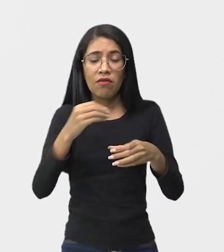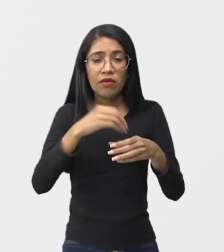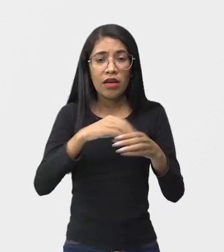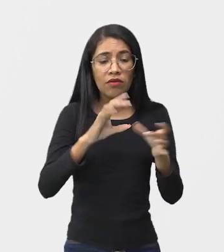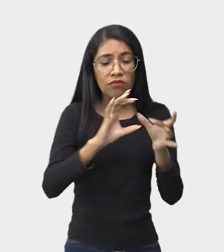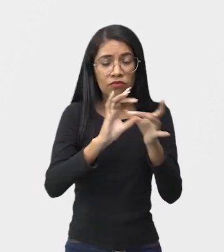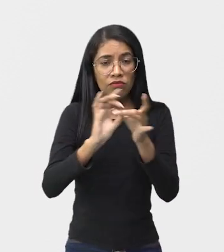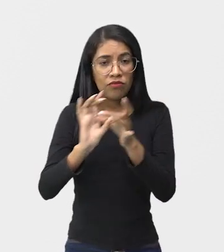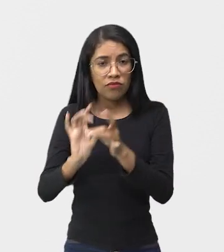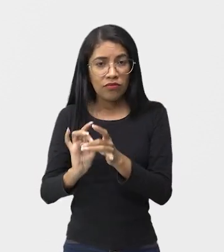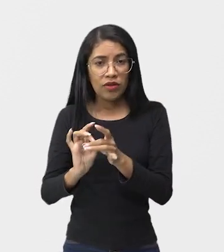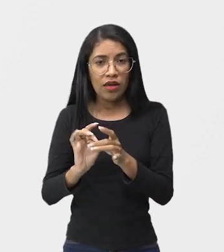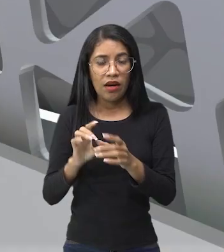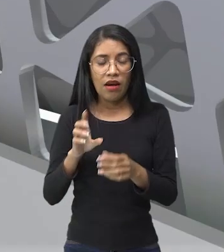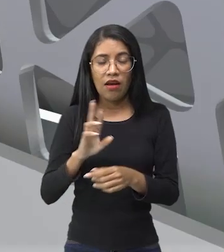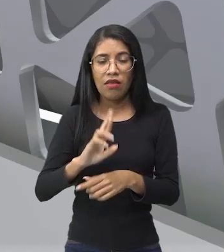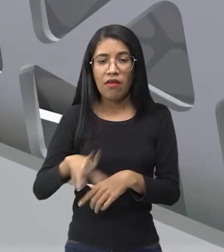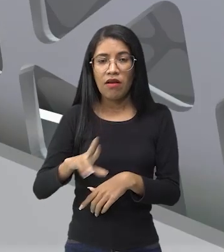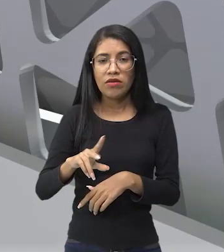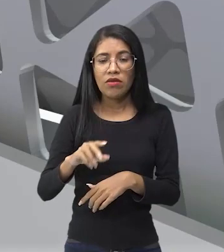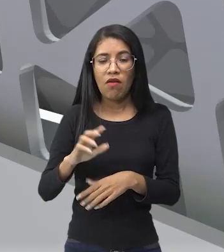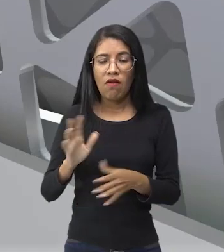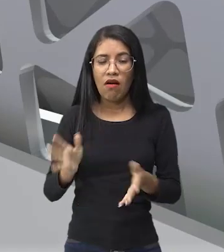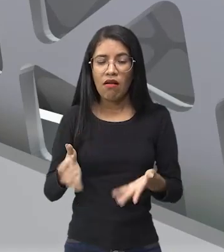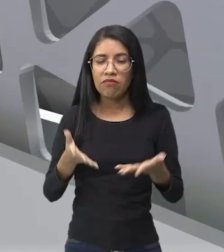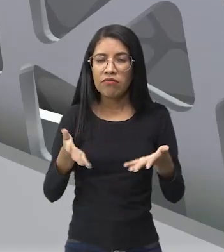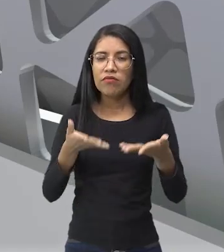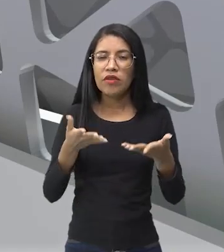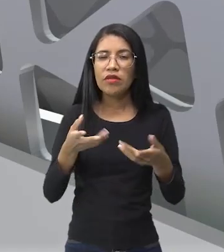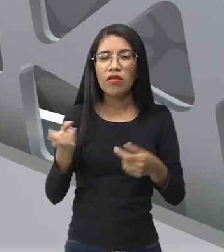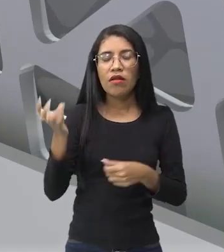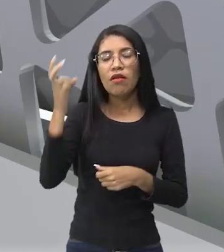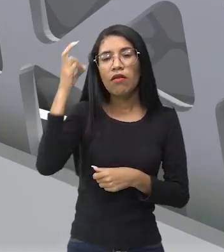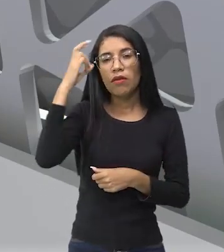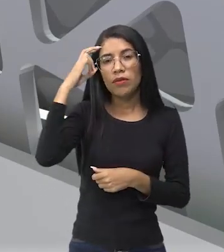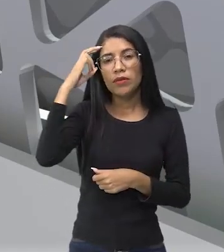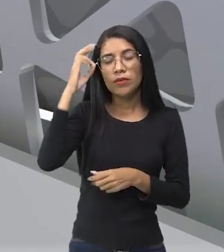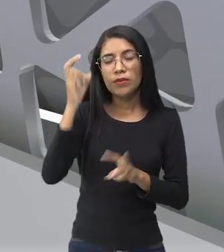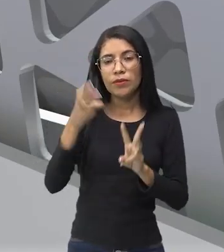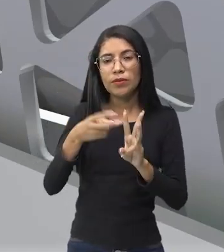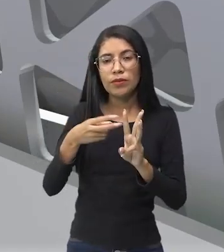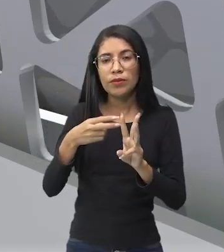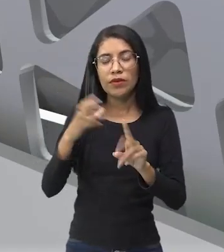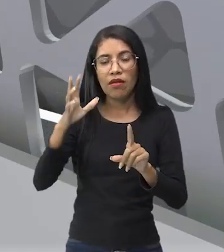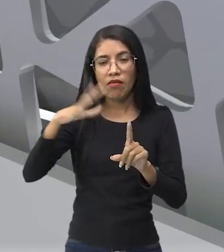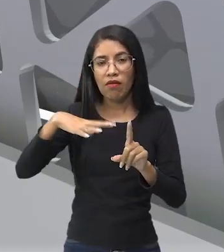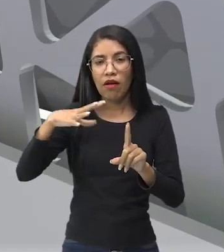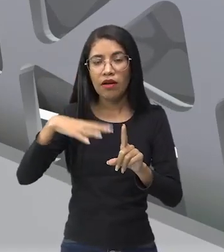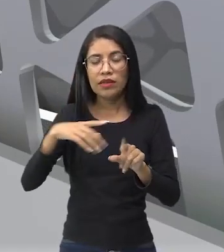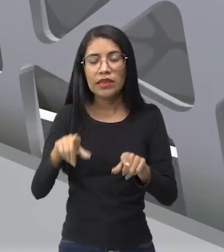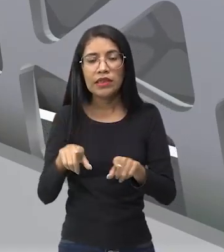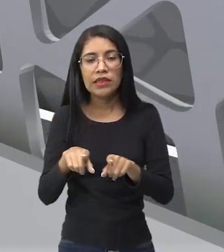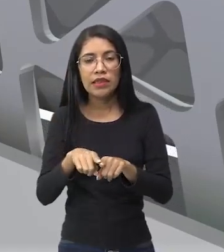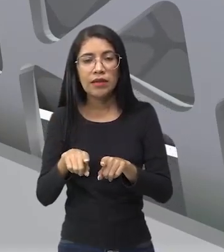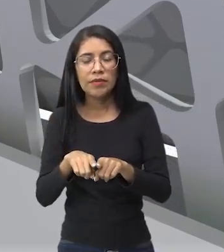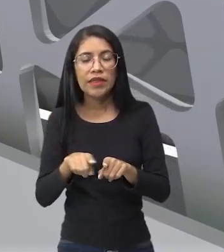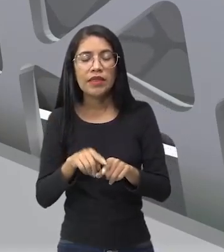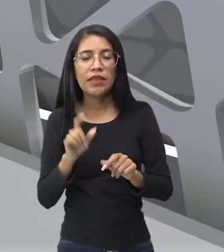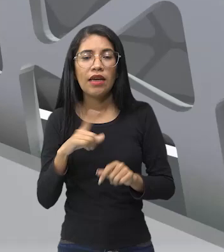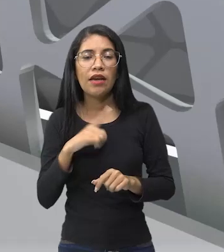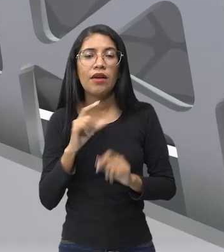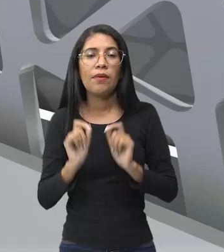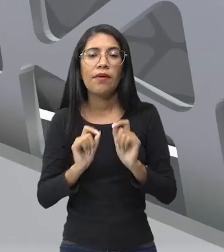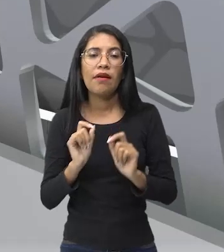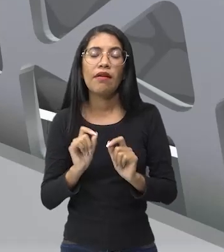dentro desse contexto, não só as manifestações, a cultura indígena tem essa influência, mas ela vai